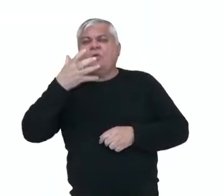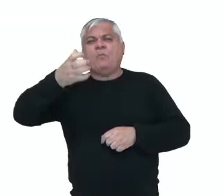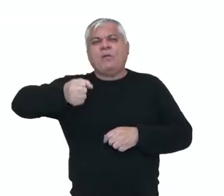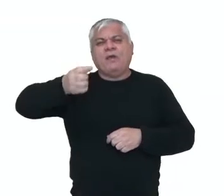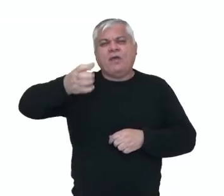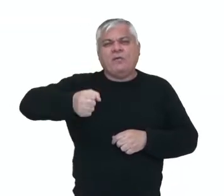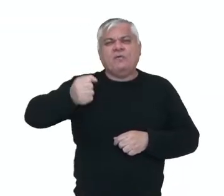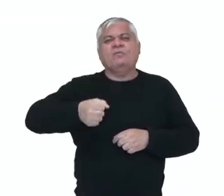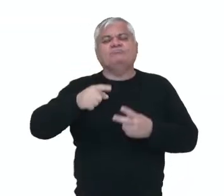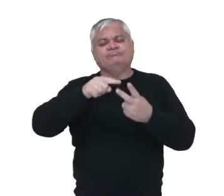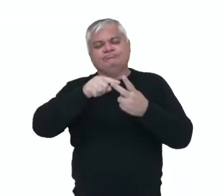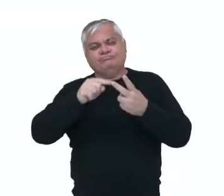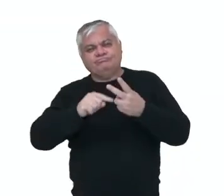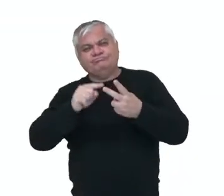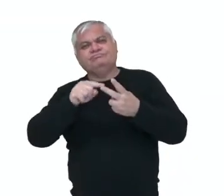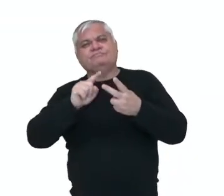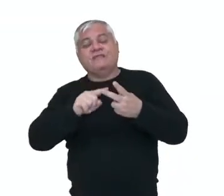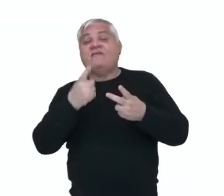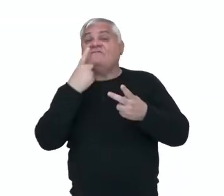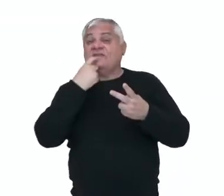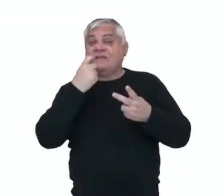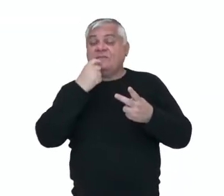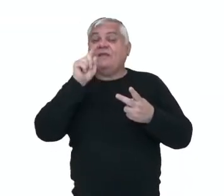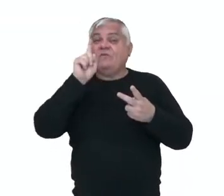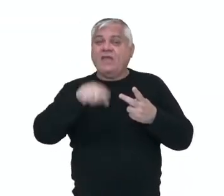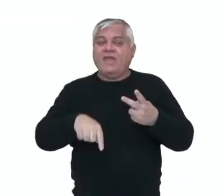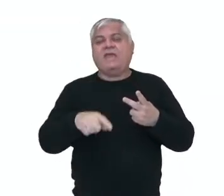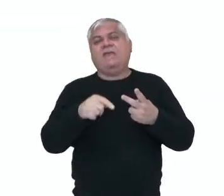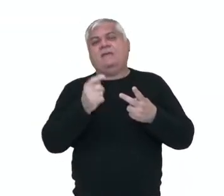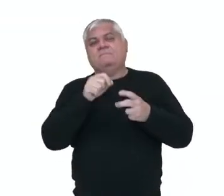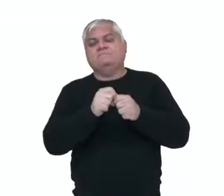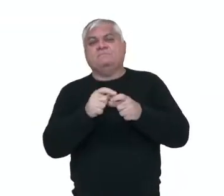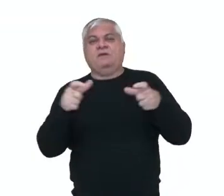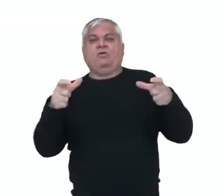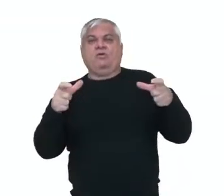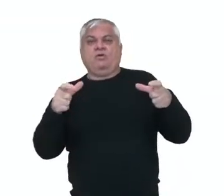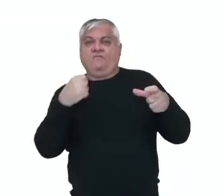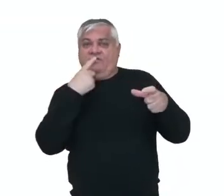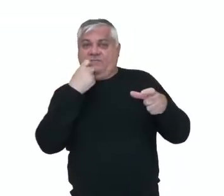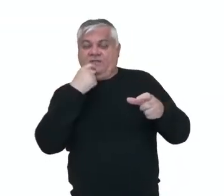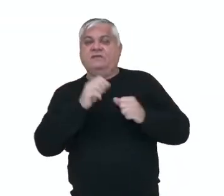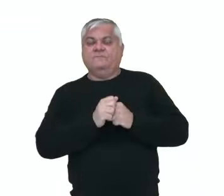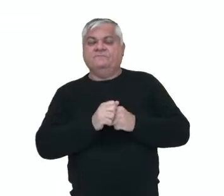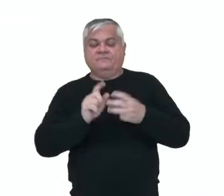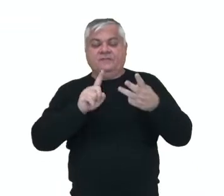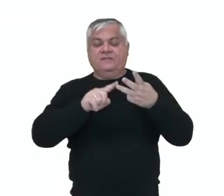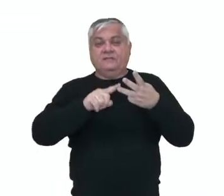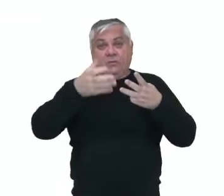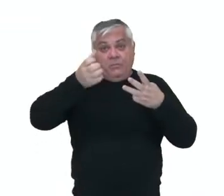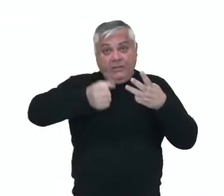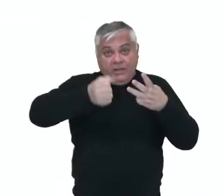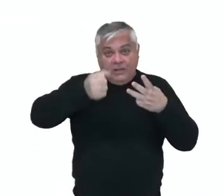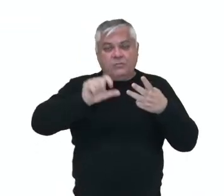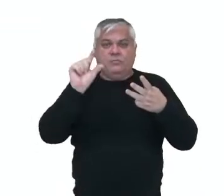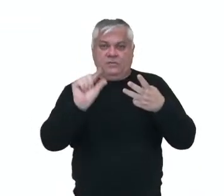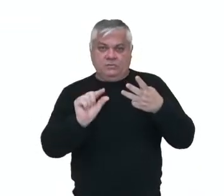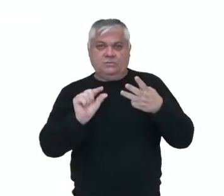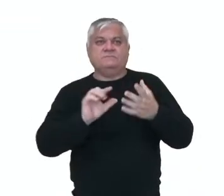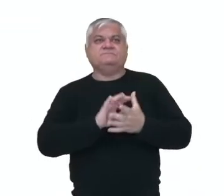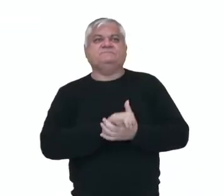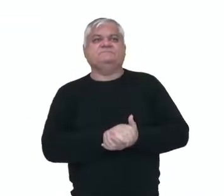glóbulos vermelhos. Glóbulos vermelhos seriam uma quantidade muito maior, tá? Do que os glóbulos brancos.